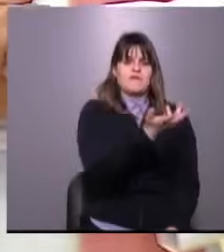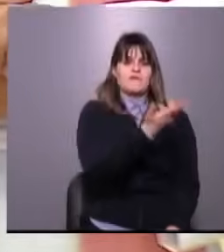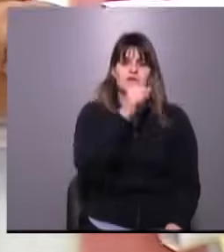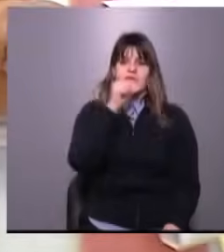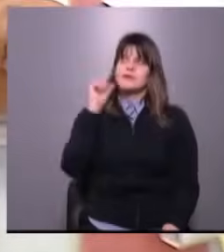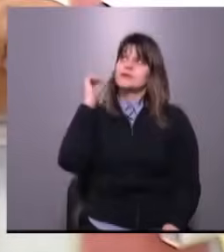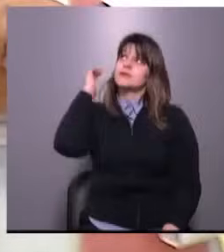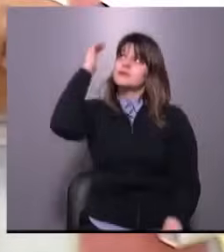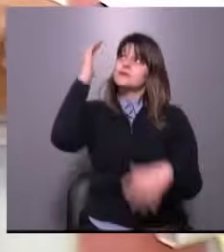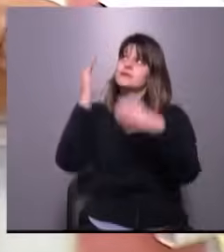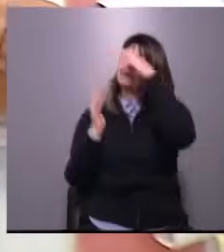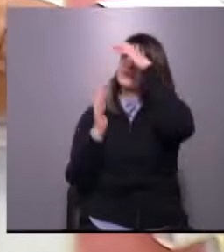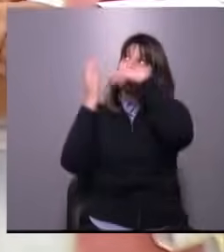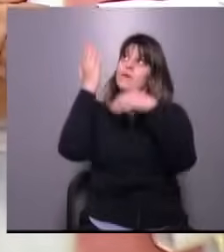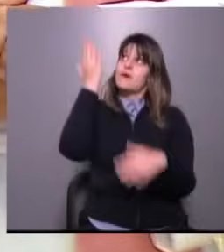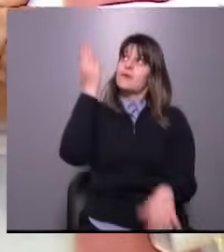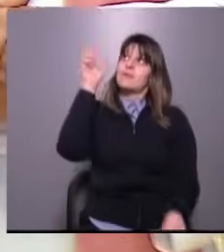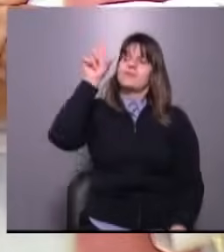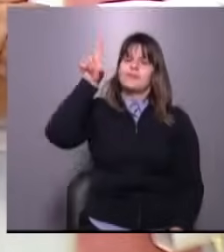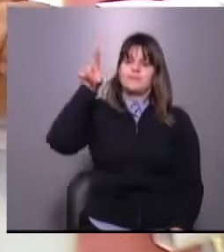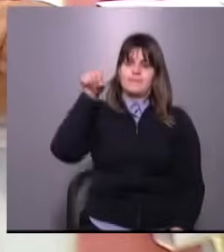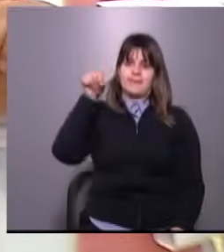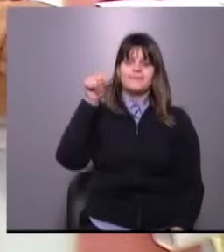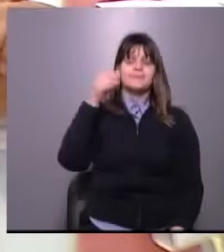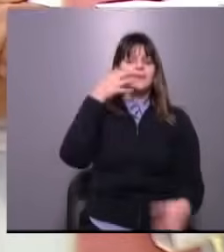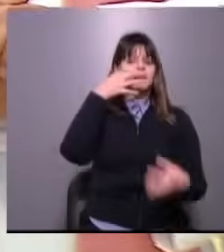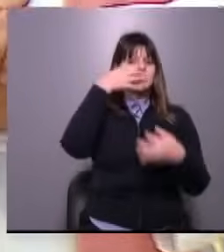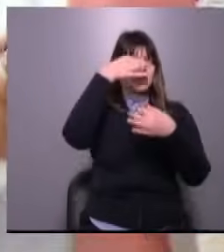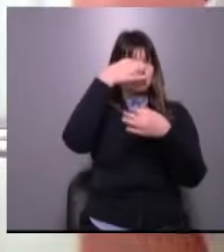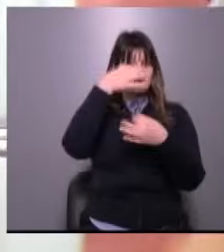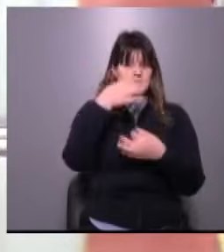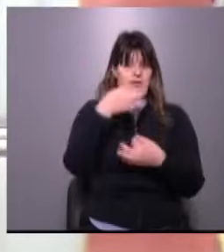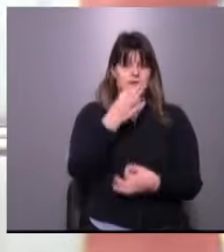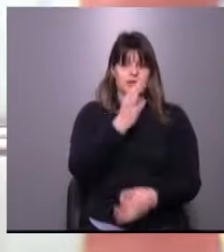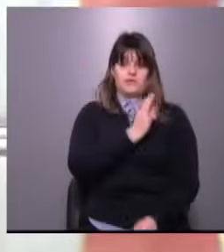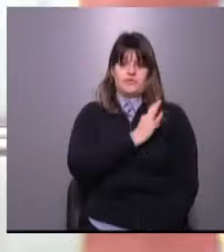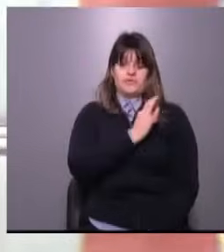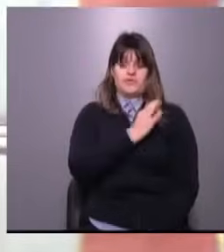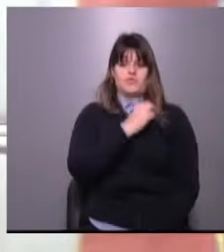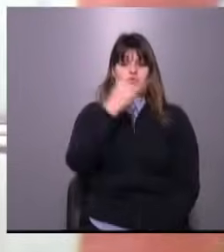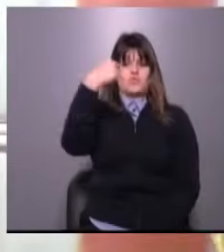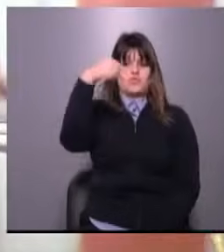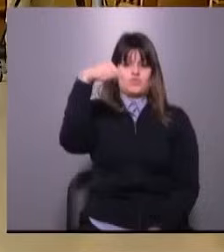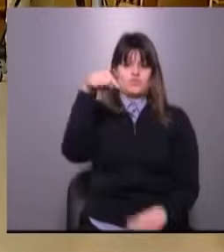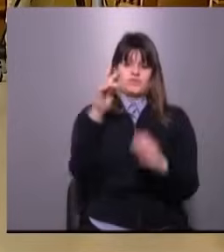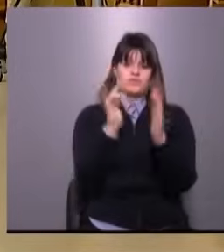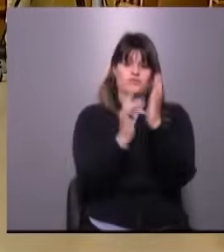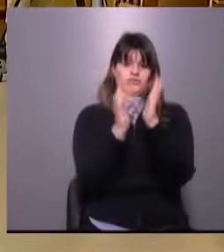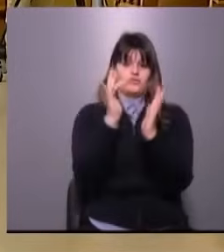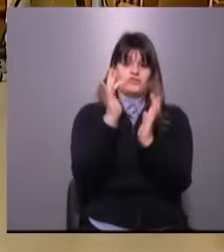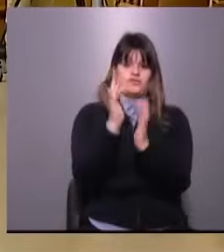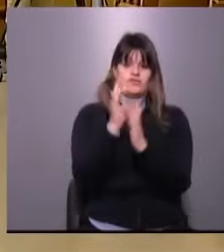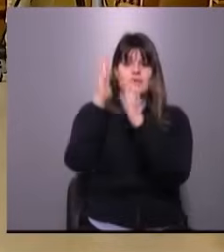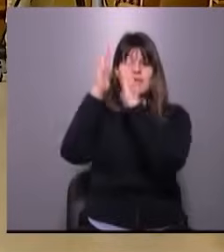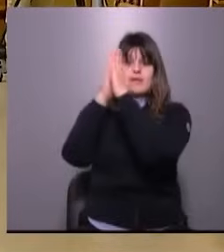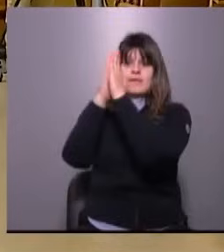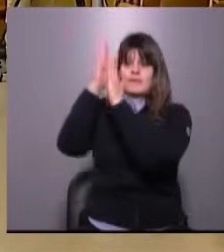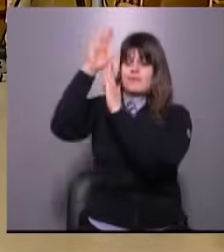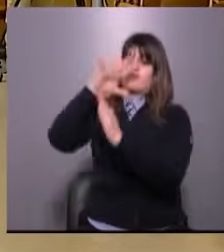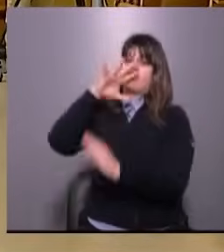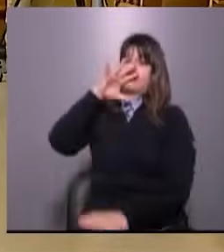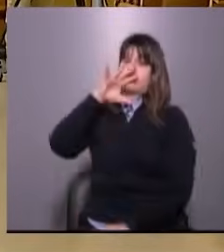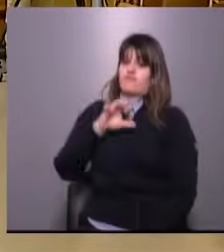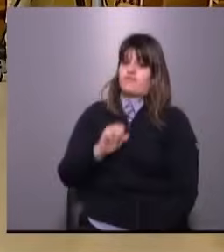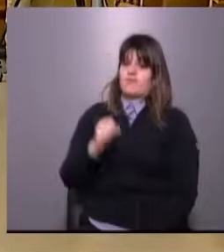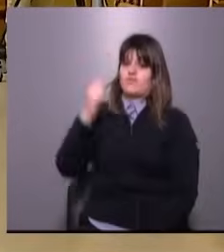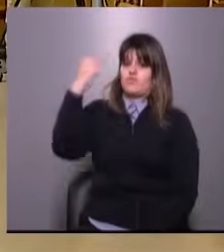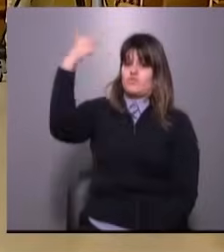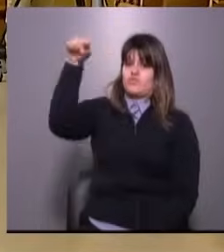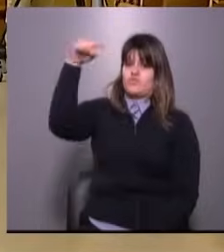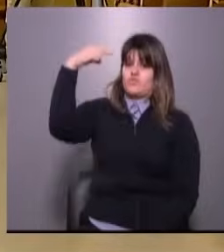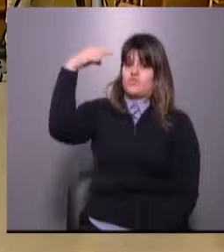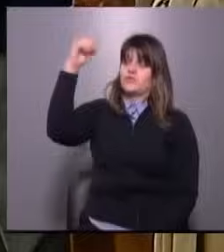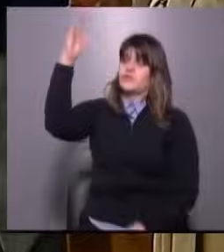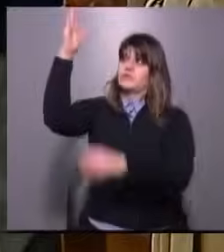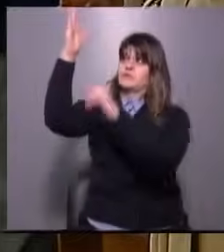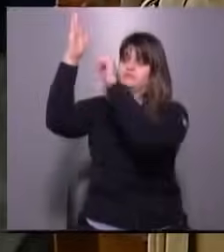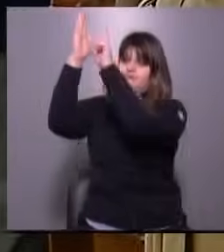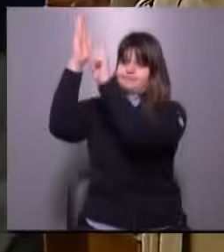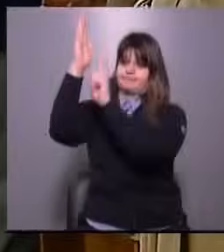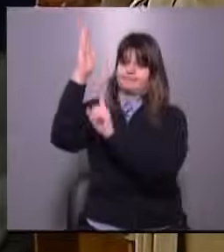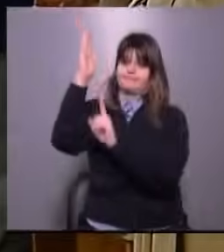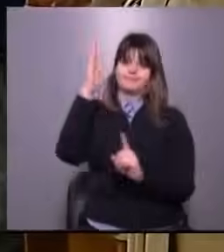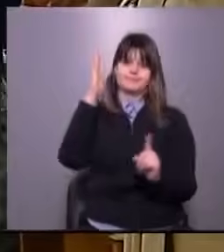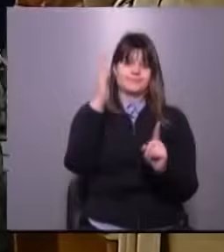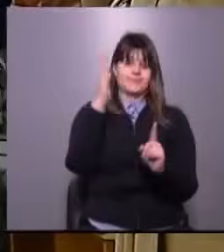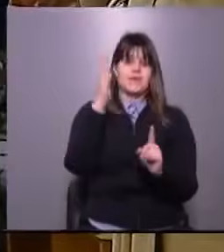as coisas visíveis e invisíveis. Creio em um só Senhor Jesus Cristo, Filho unigênito de